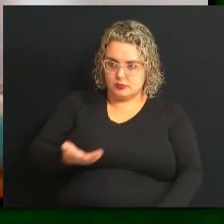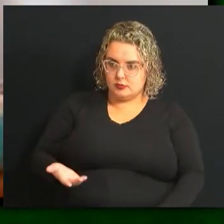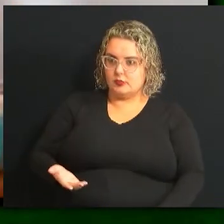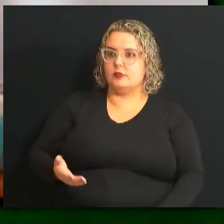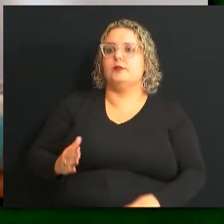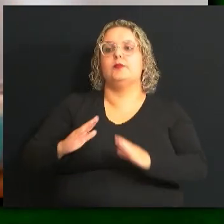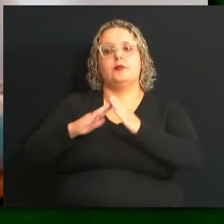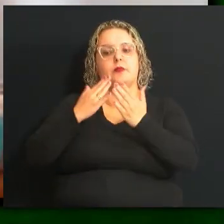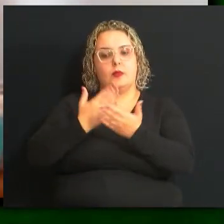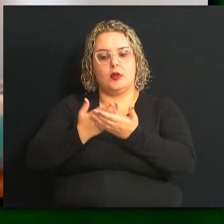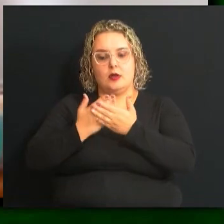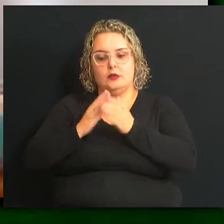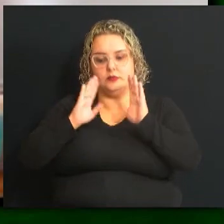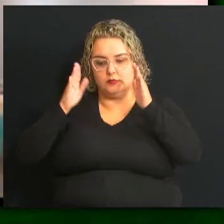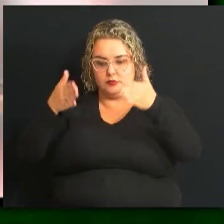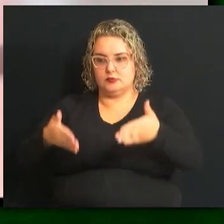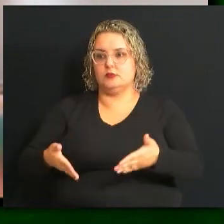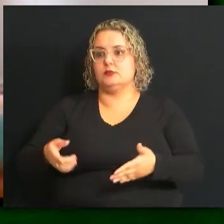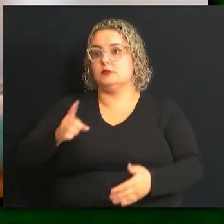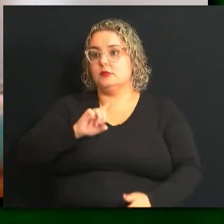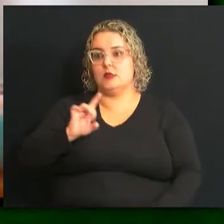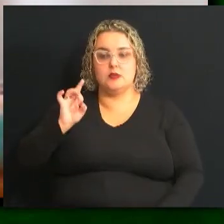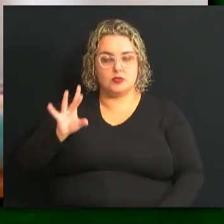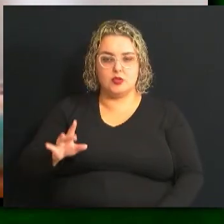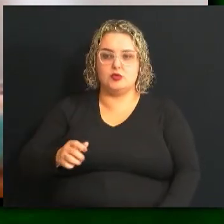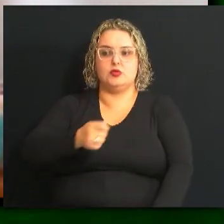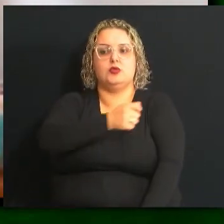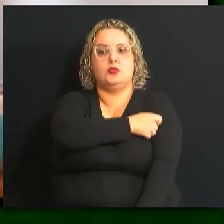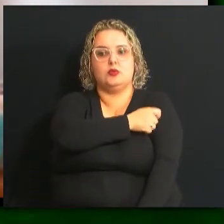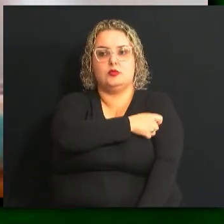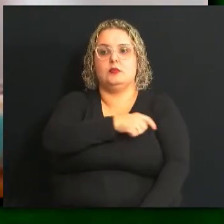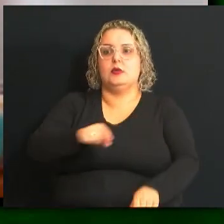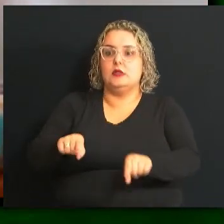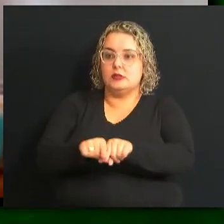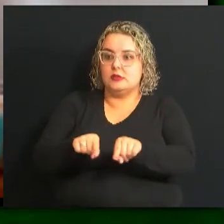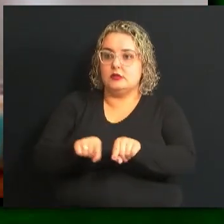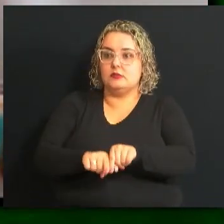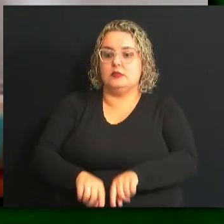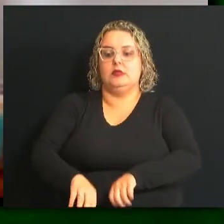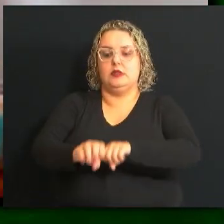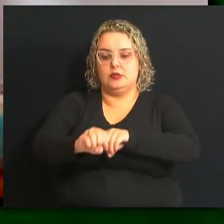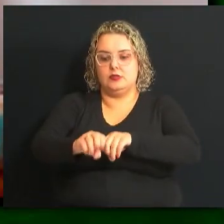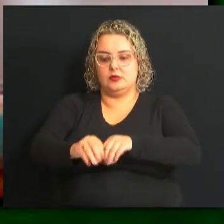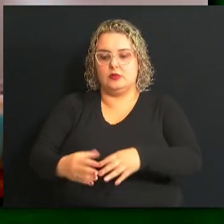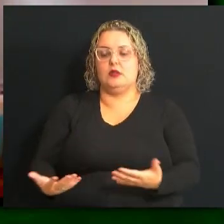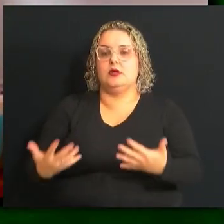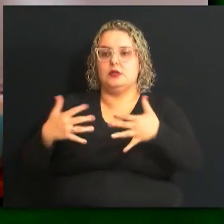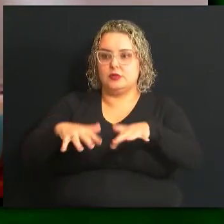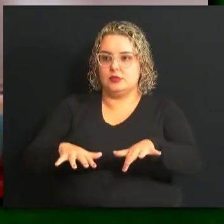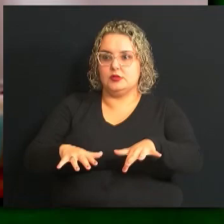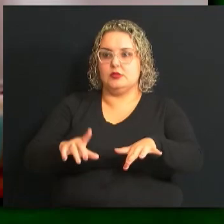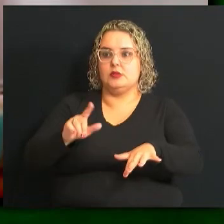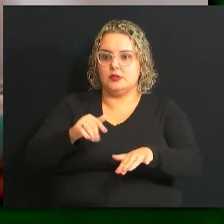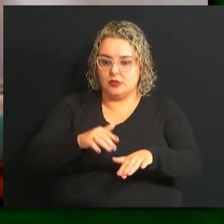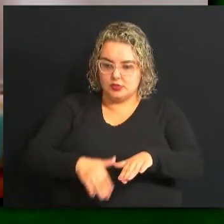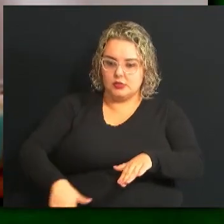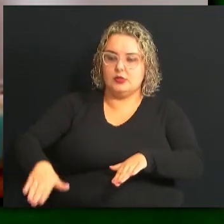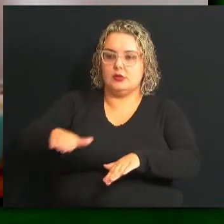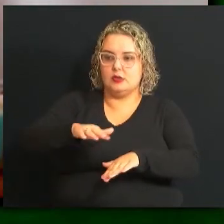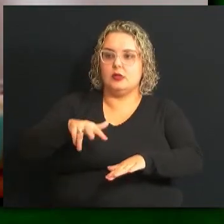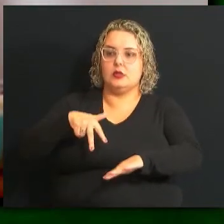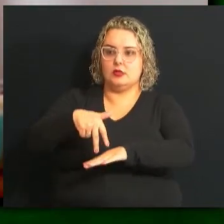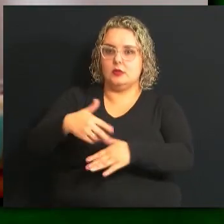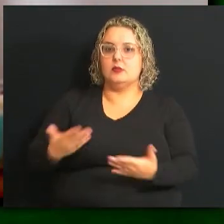debruça não só sobre esse aluno, mas sobre a questão da educação inclusiva e é soberana, é protagonista das